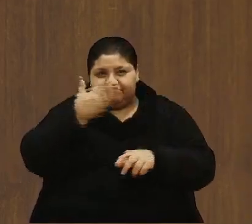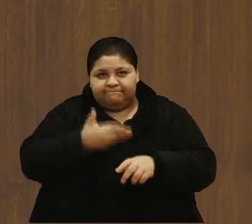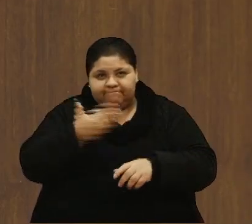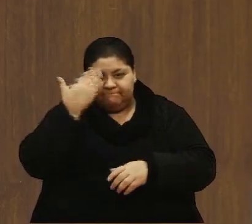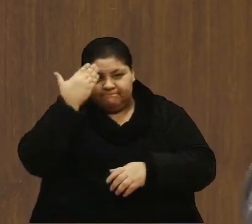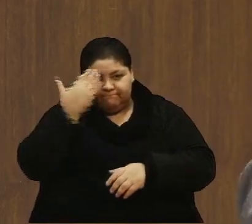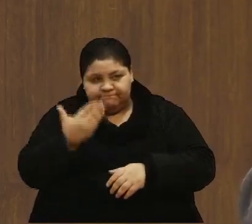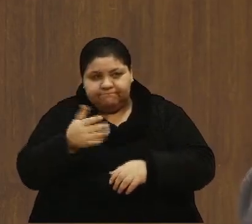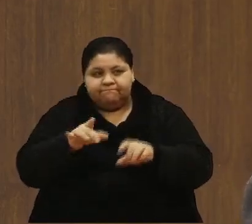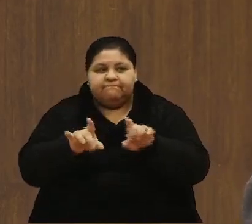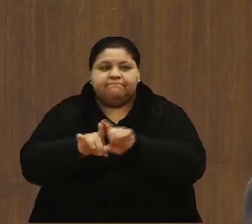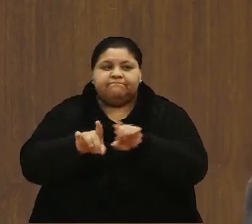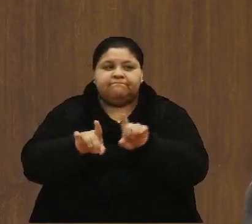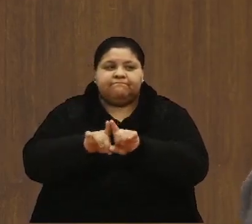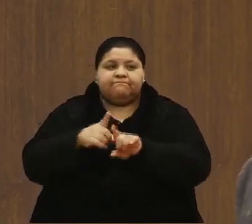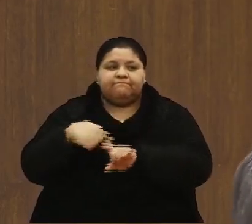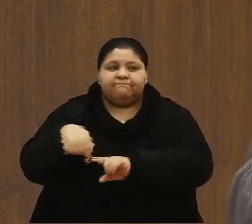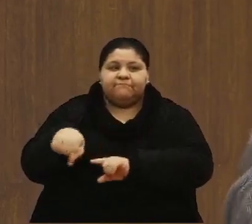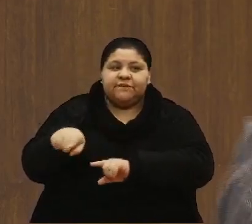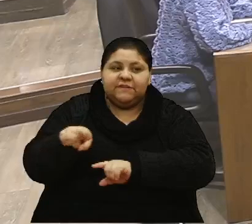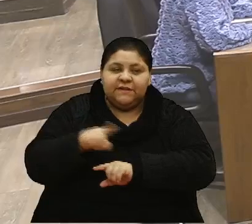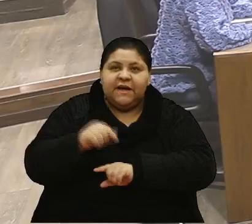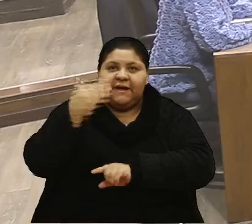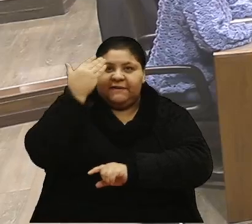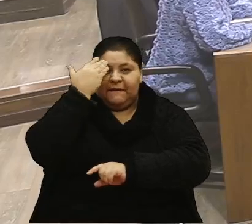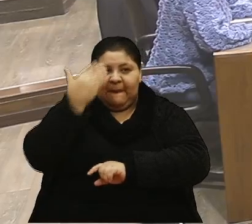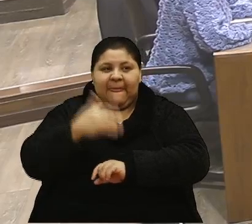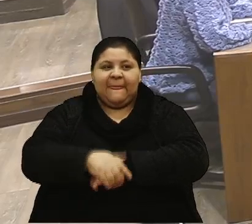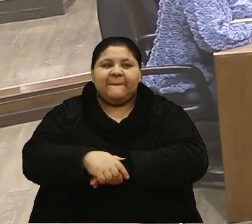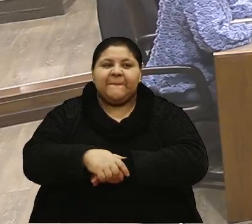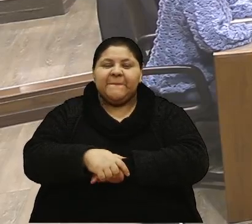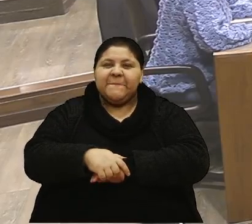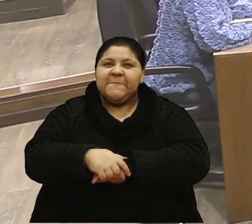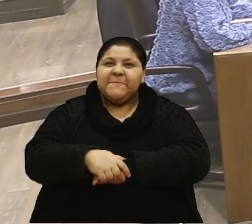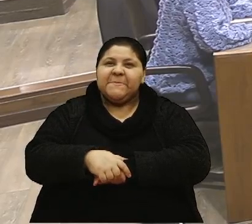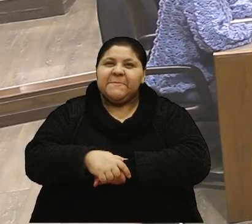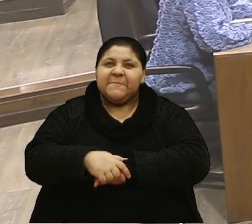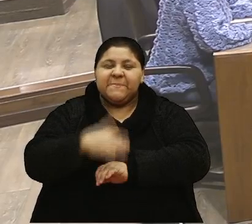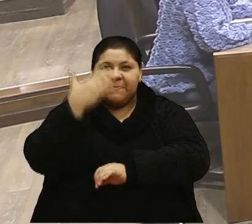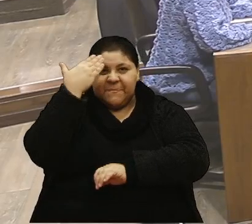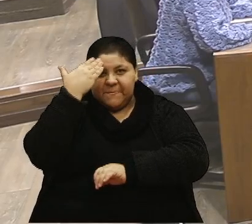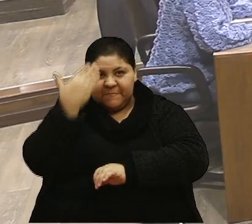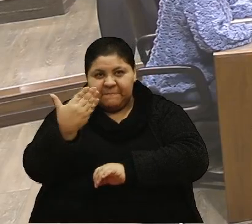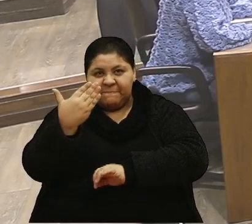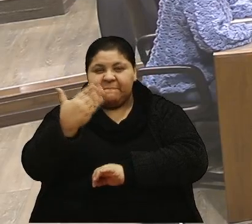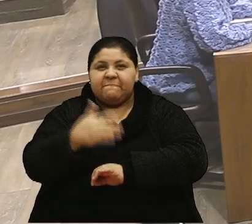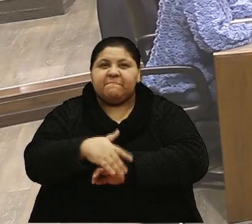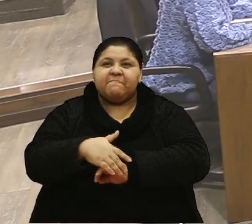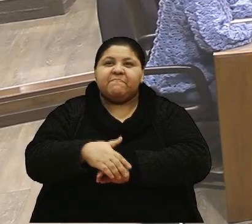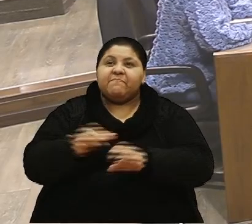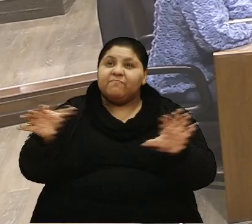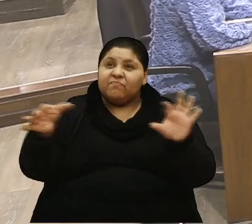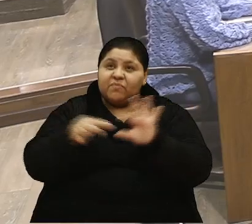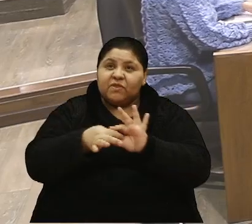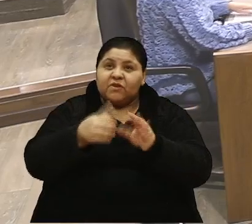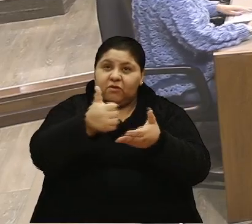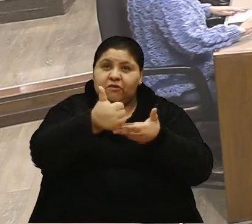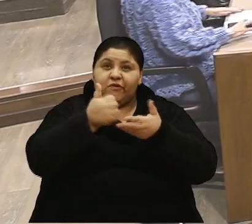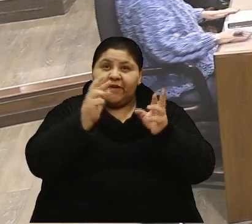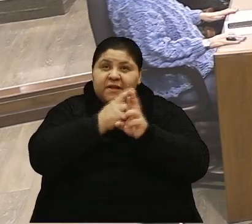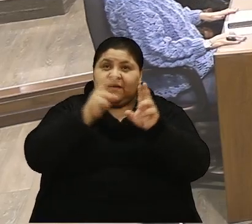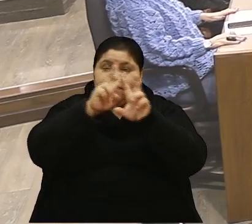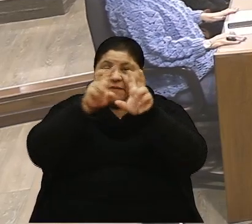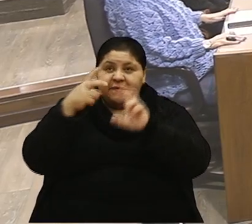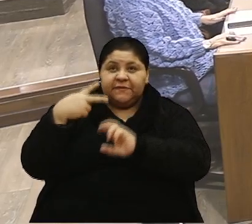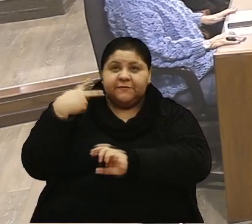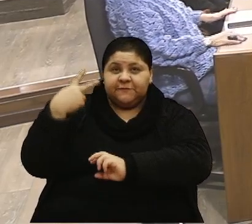primeira ordem, e parabéns pela sua coragem. Muito obrigado. Obrigada, vereador Libardi. Sem dúvidas nenhuma, sei do nosso trabalho conjunto e do seu apoio em relação a essa pauta.